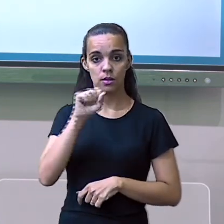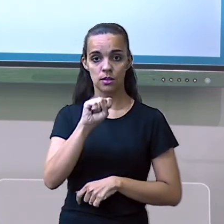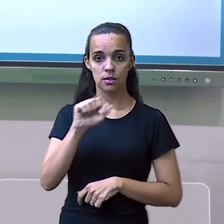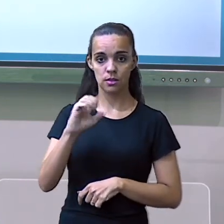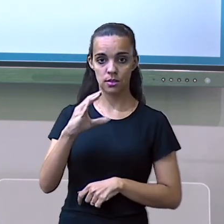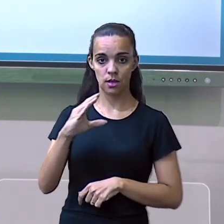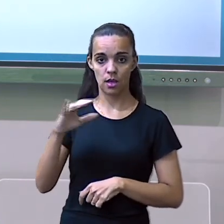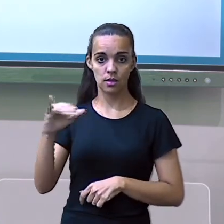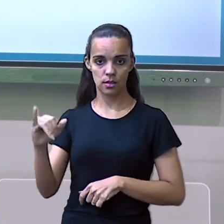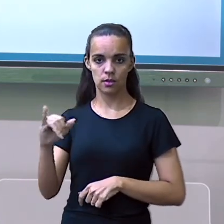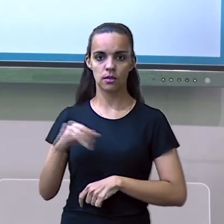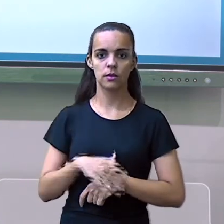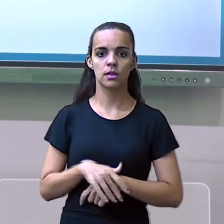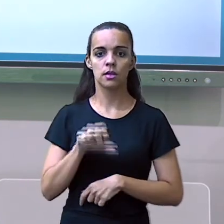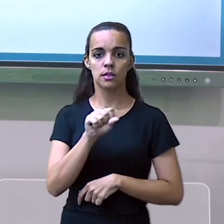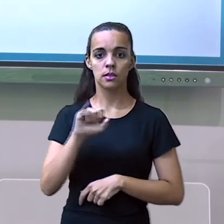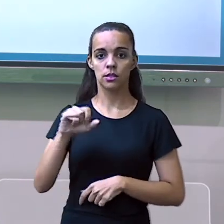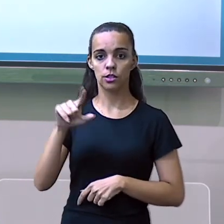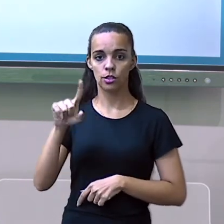Saci,